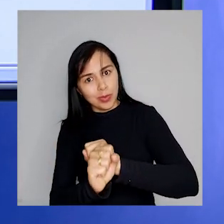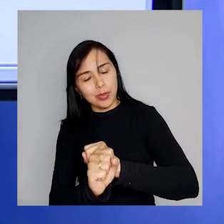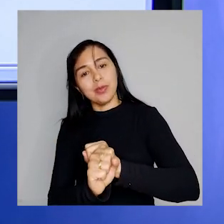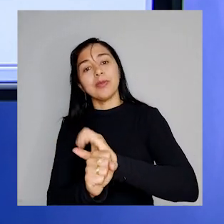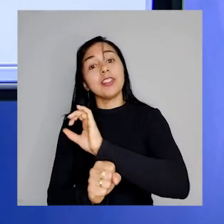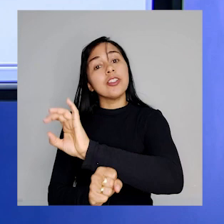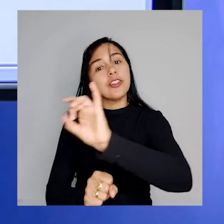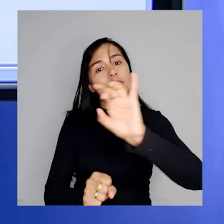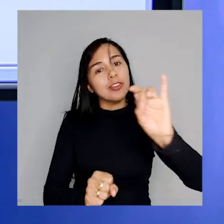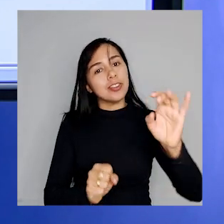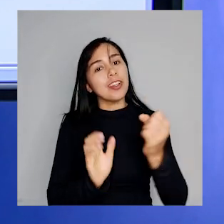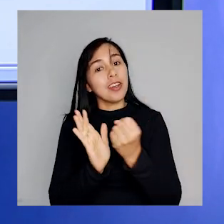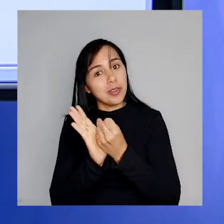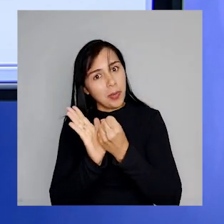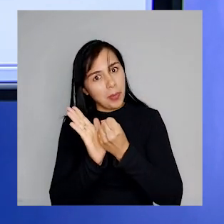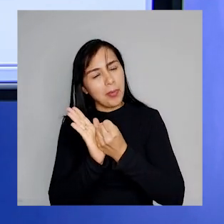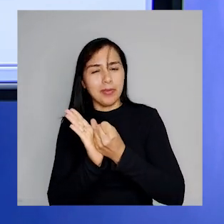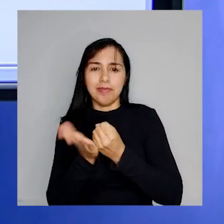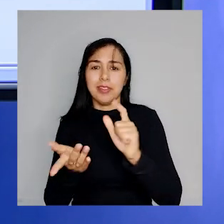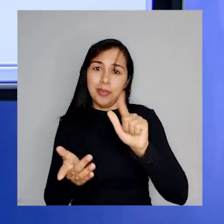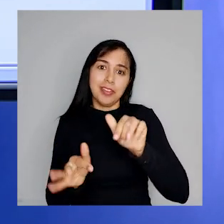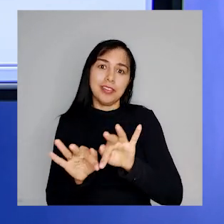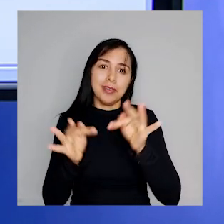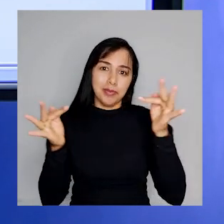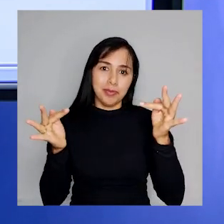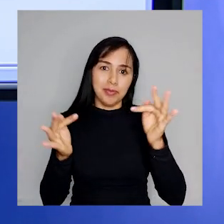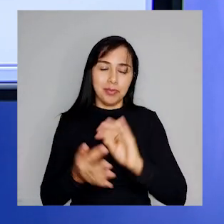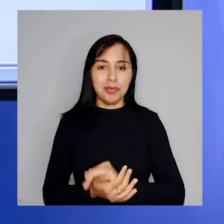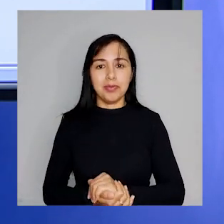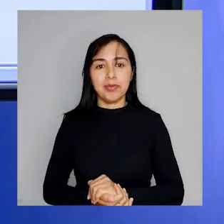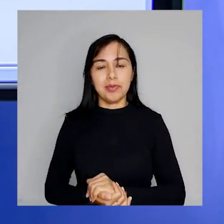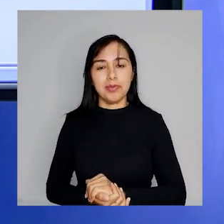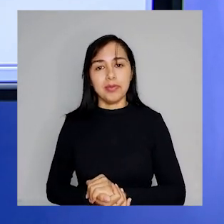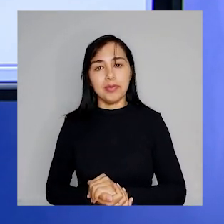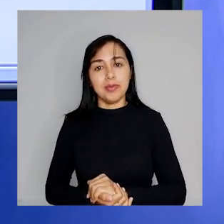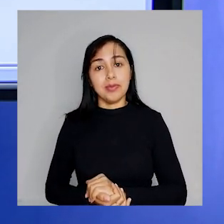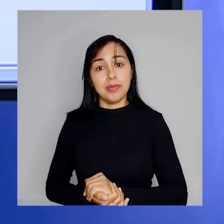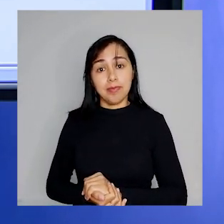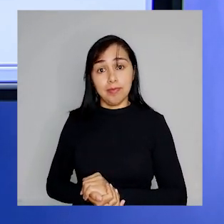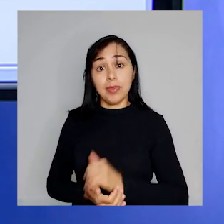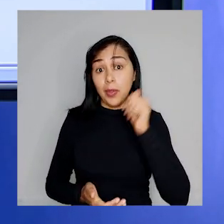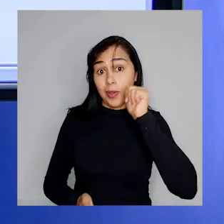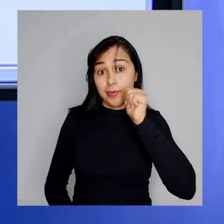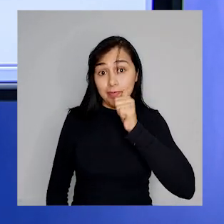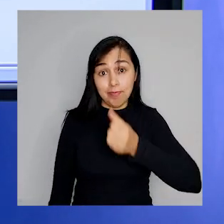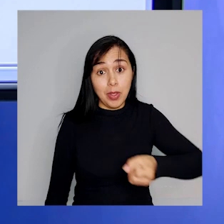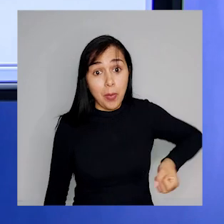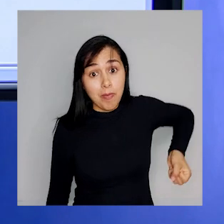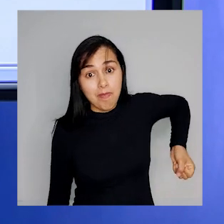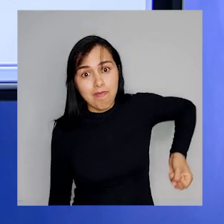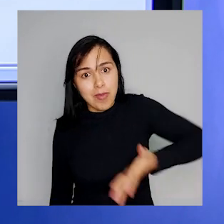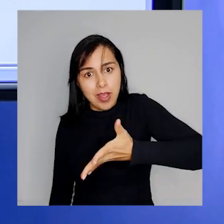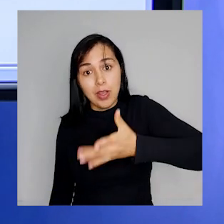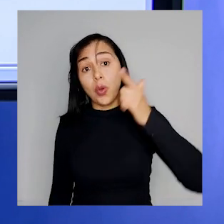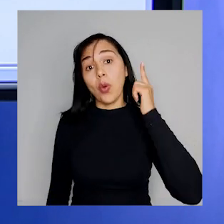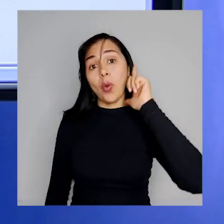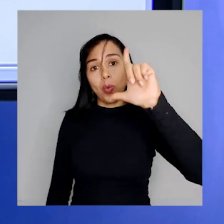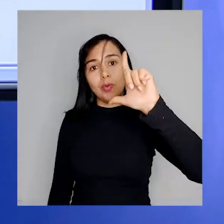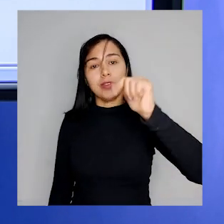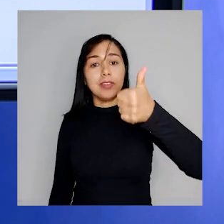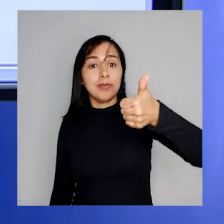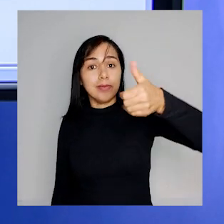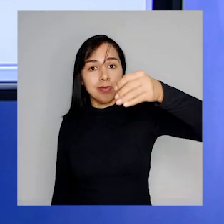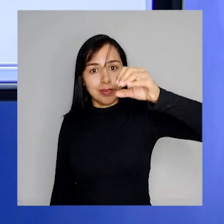dos pontos correspondente aos pinos derrubados. Beleza, bem simples essa informação. Em uma jogada,